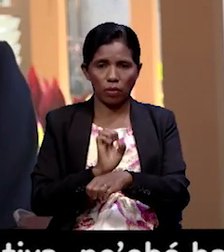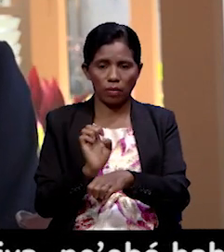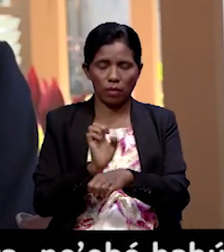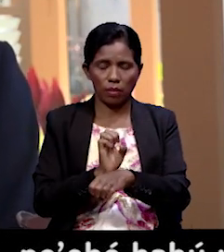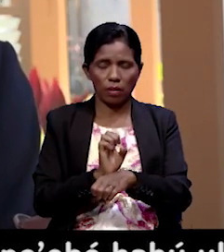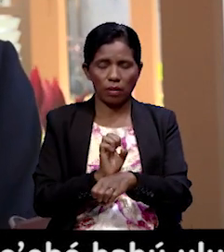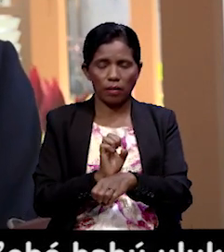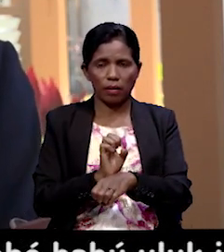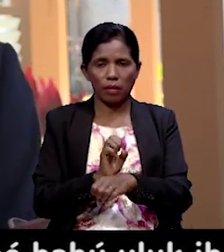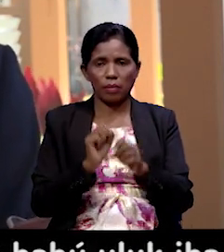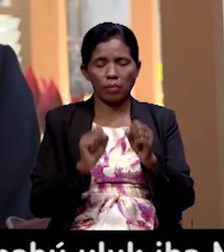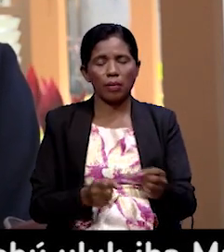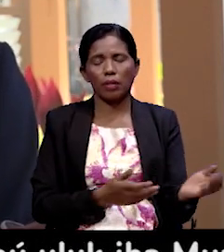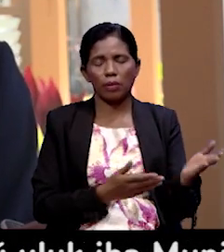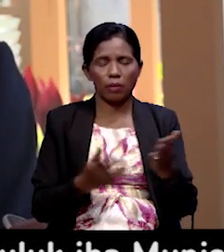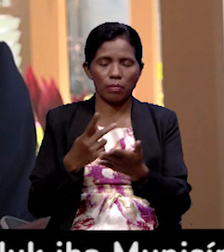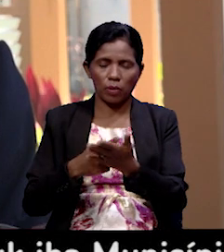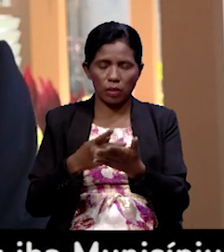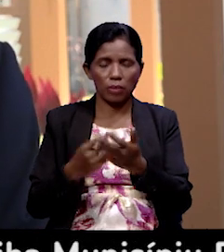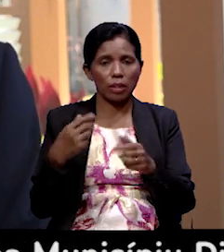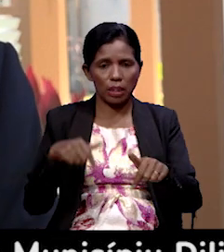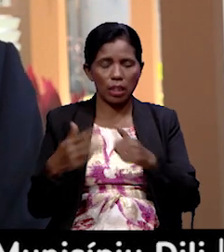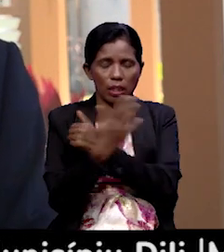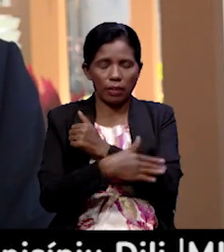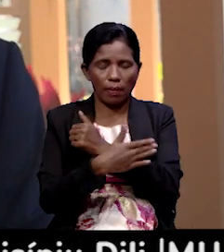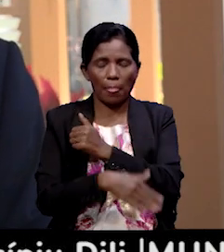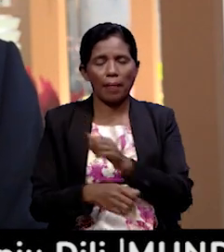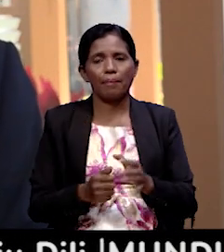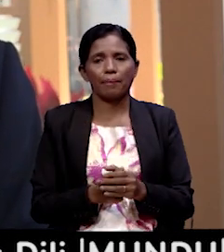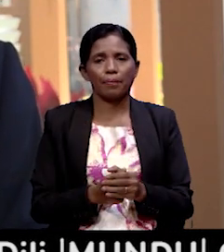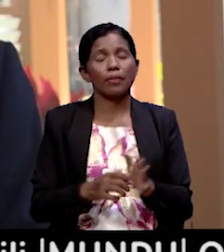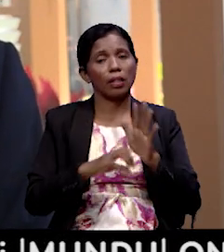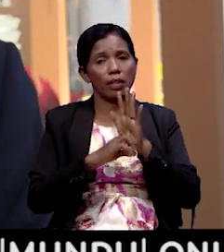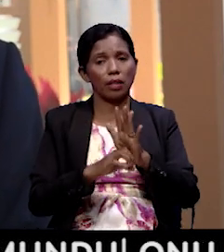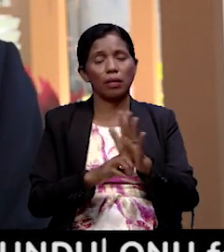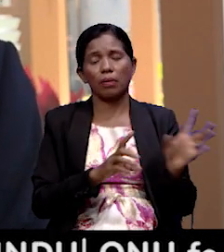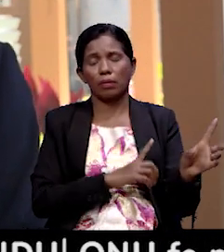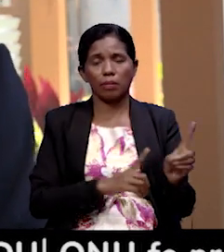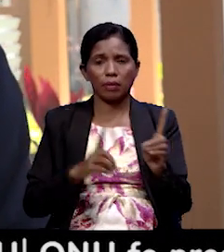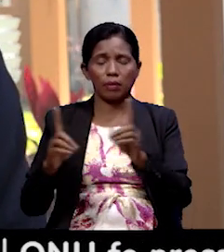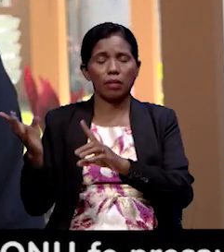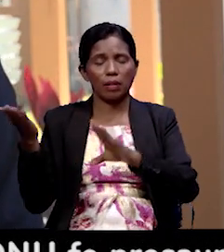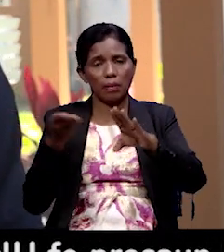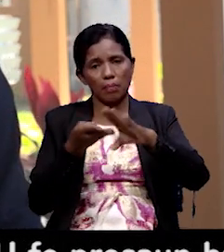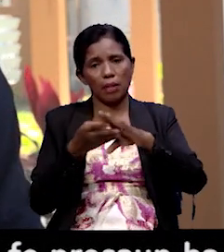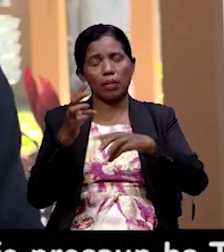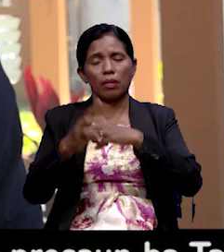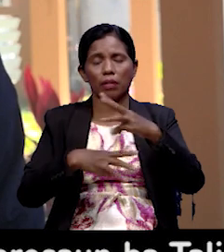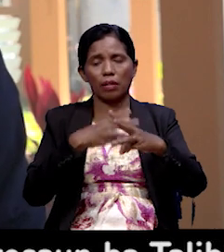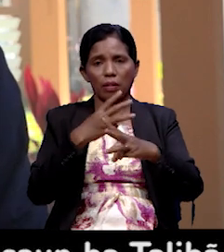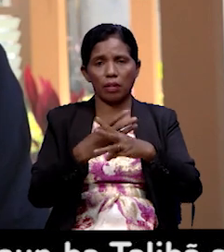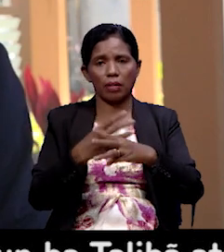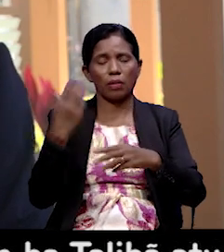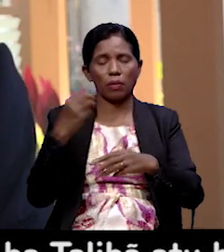rato diversifica projetos Railaran. Outro exemplo de investimento do World Bank na área da água